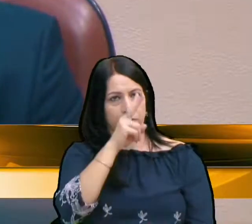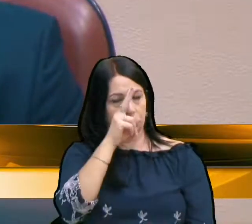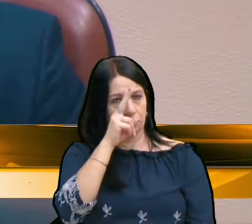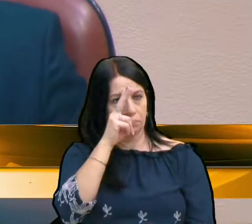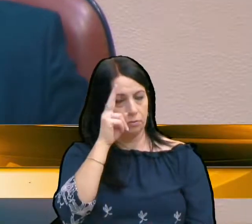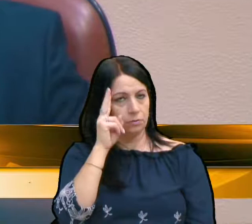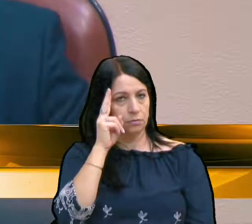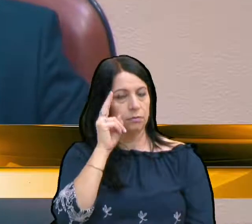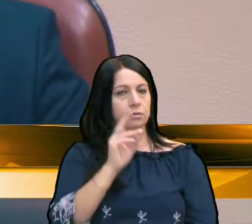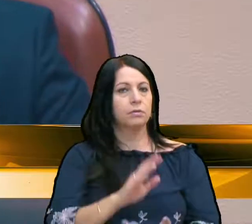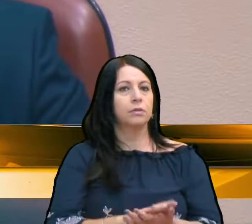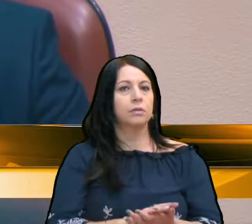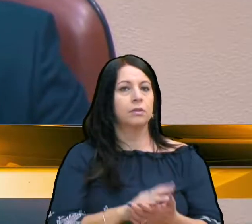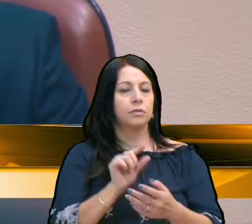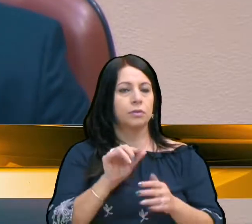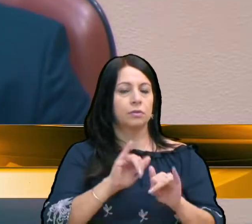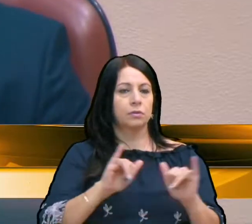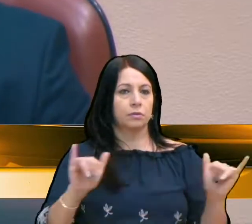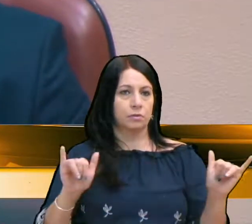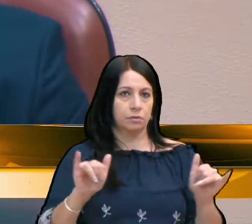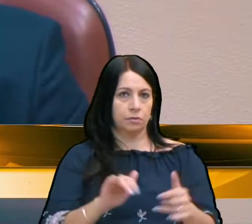pequenas comunicações.